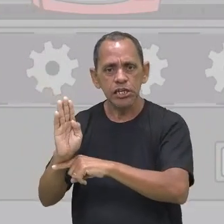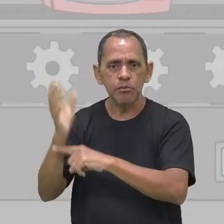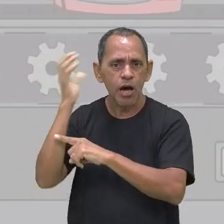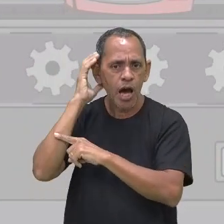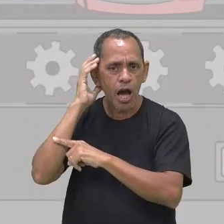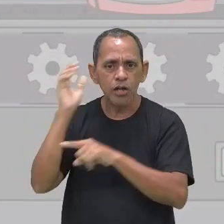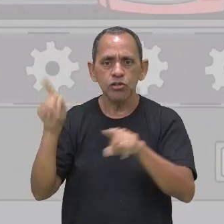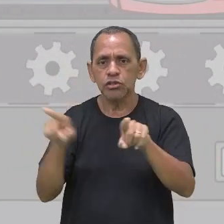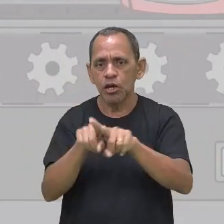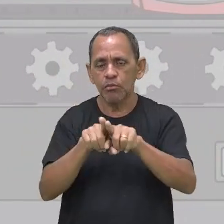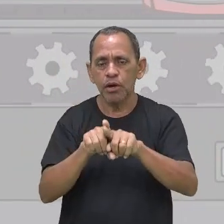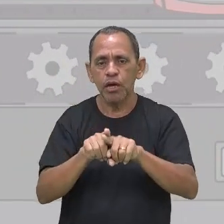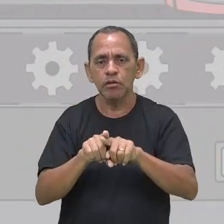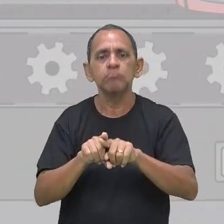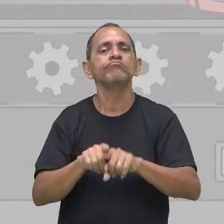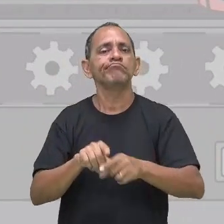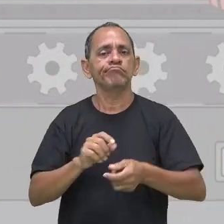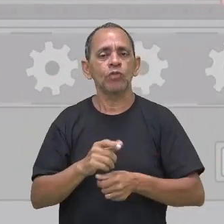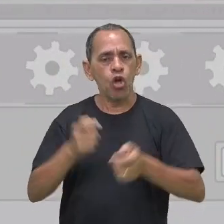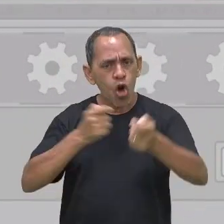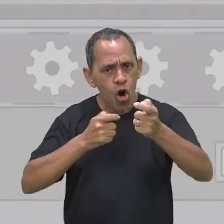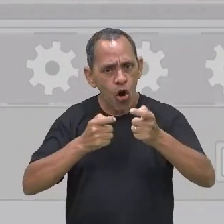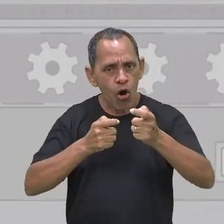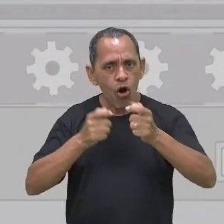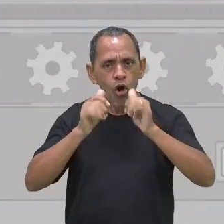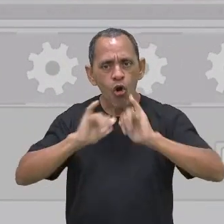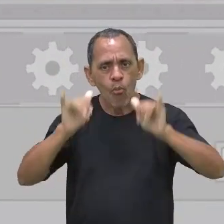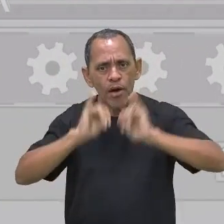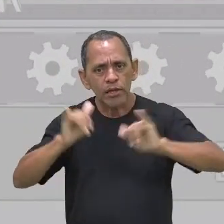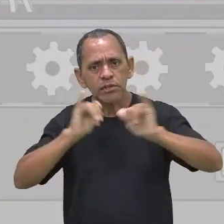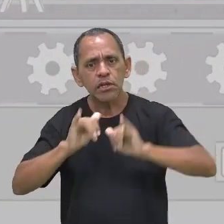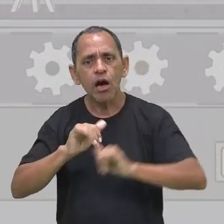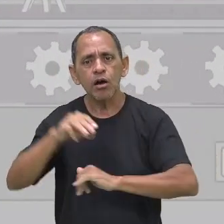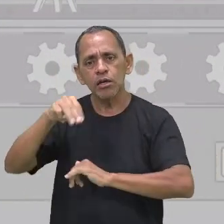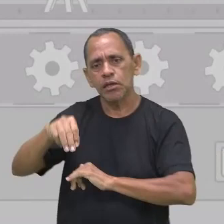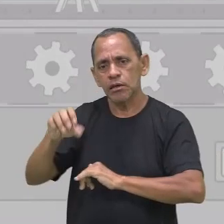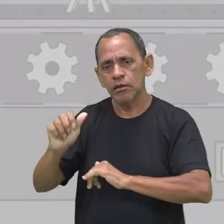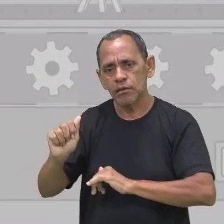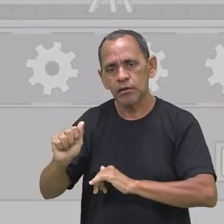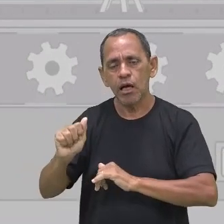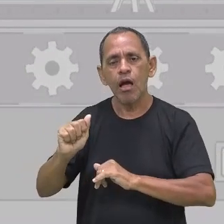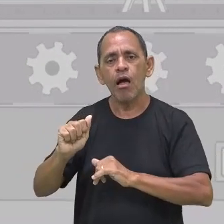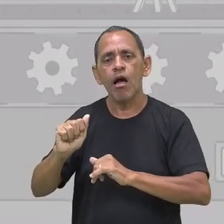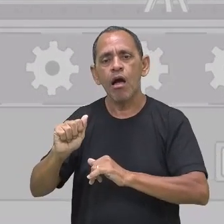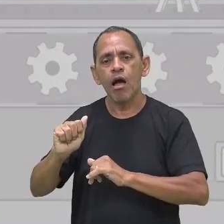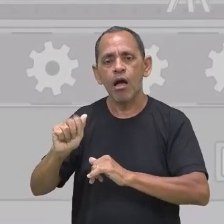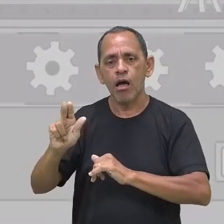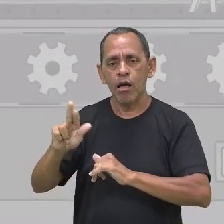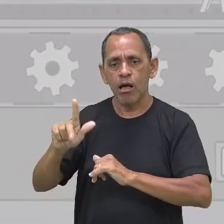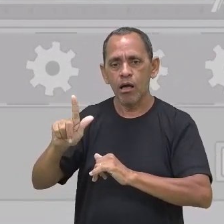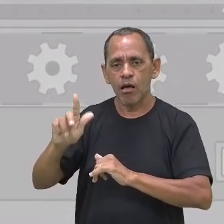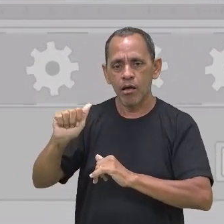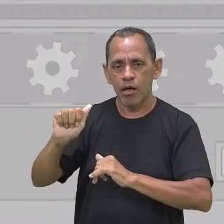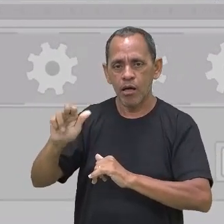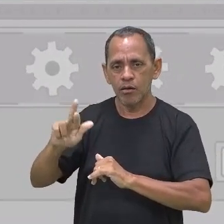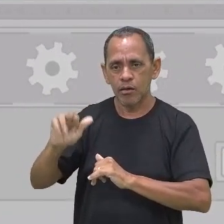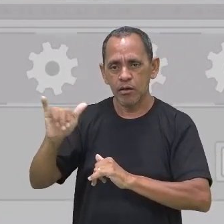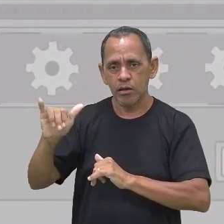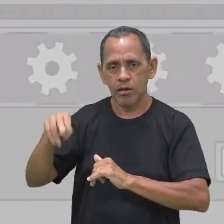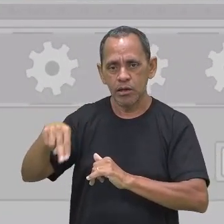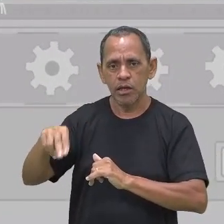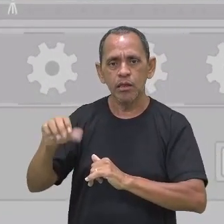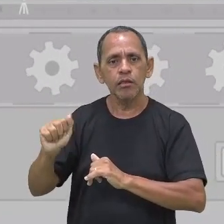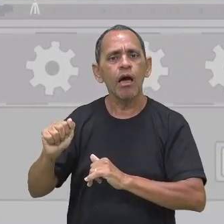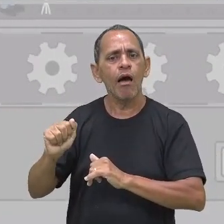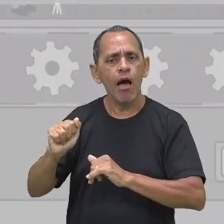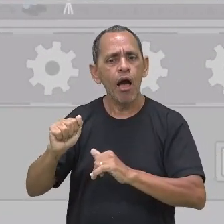comerciais de margarina, né? Nós temos aí, o que você vende ali? Você vende mais do que a margarina, mas você